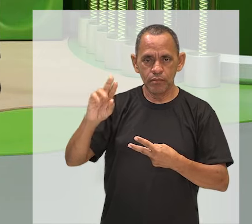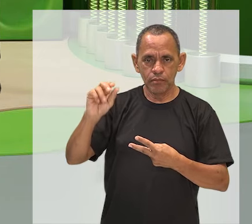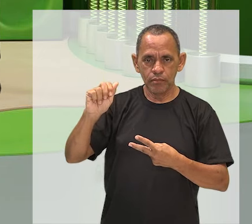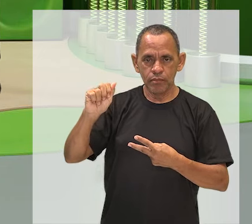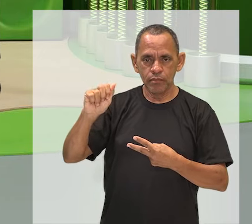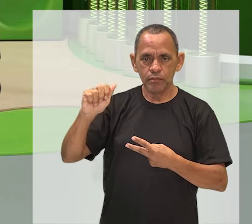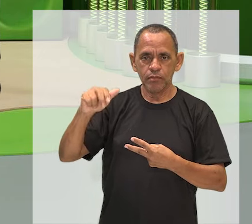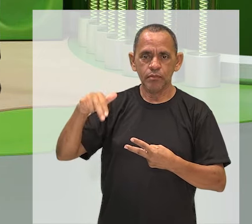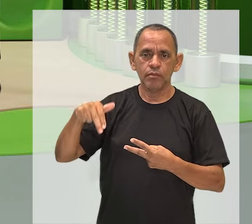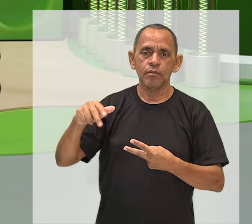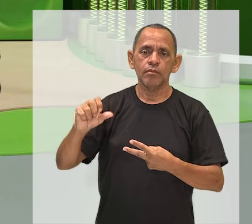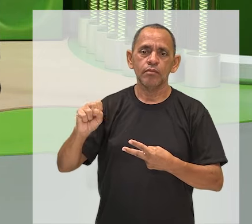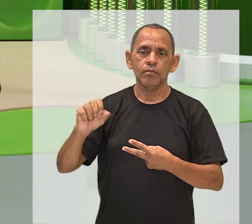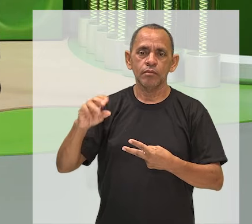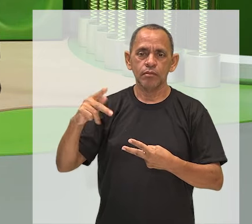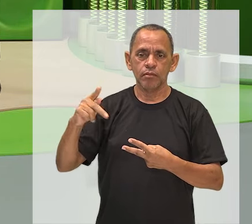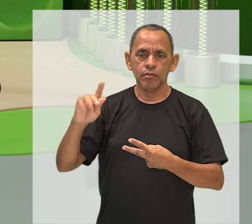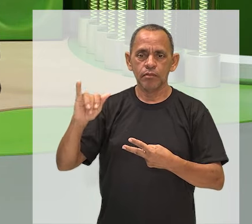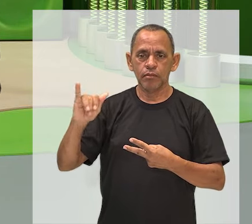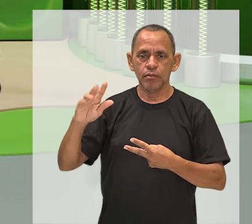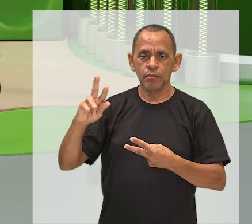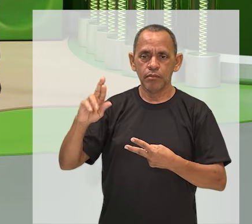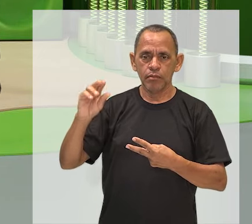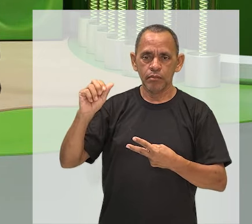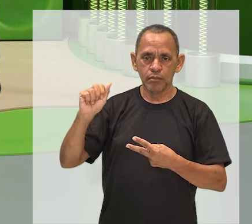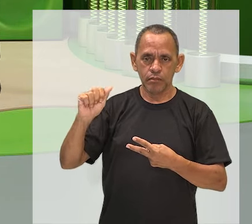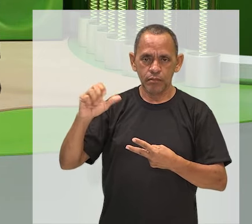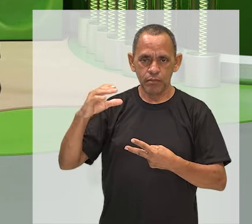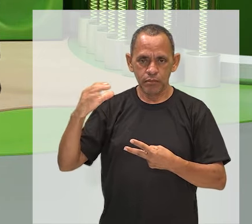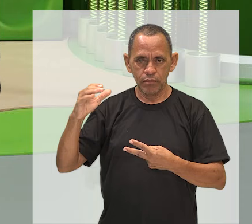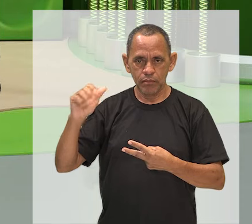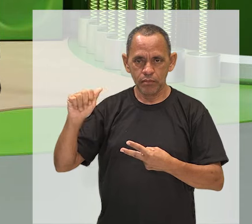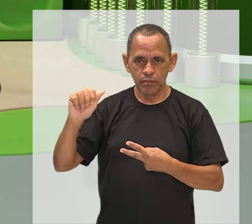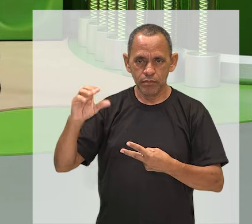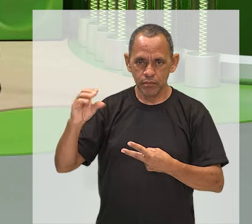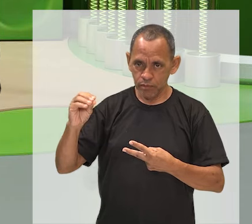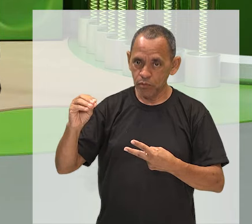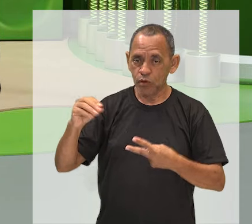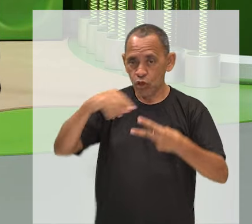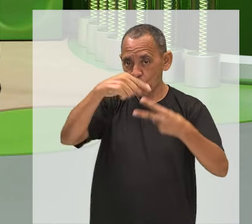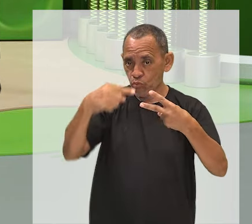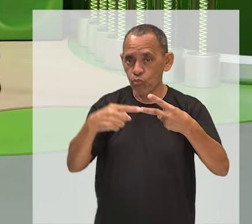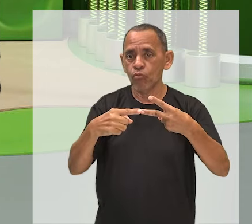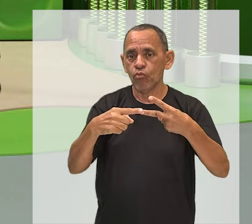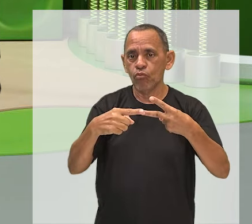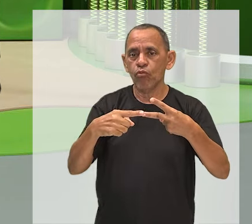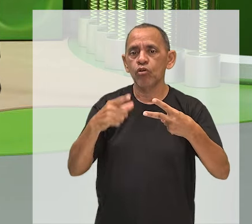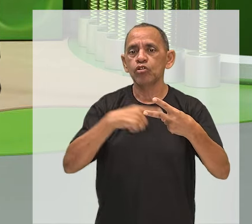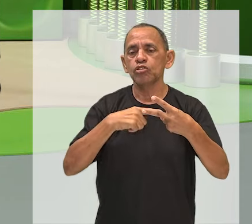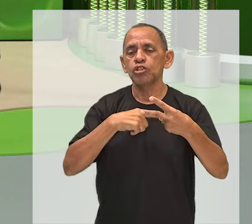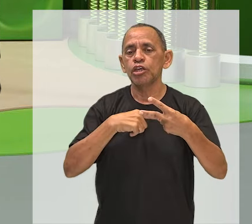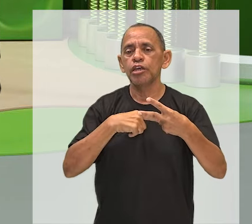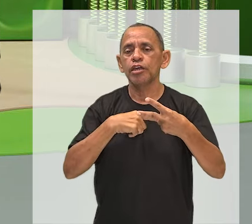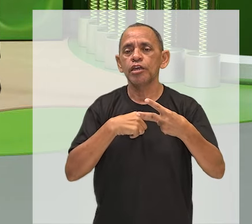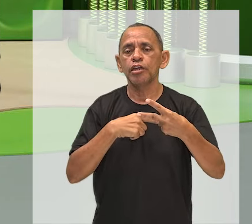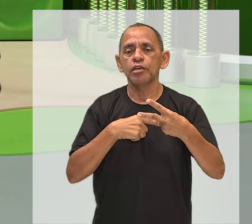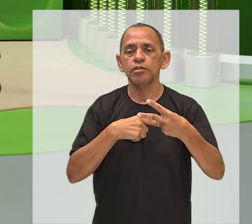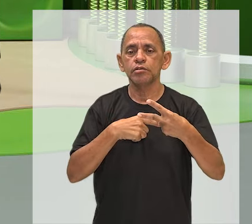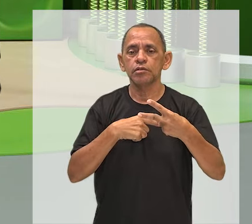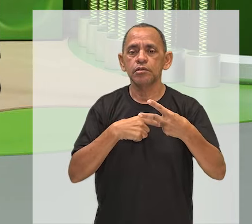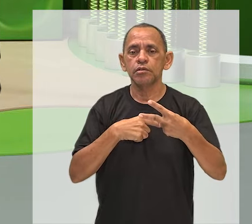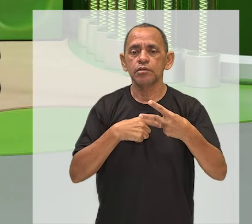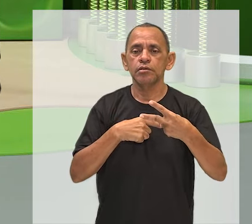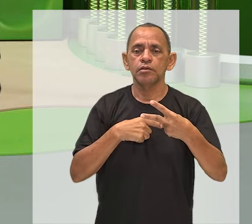é evaporação, né, dessa água, de toda essa água dos rios, do oceano, né? E também a transpiração